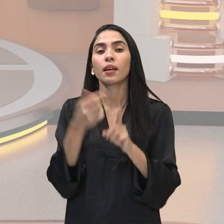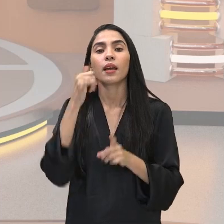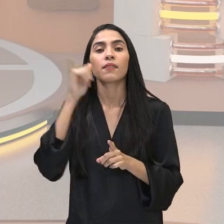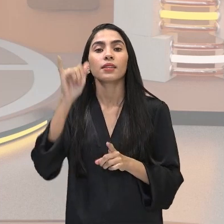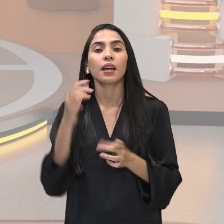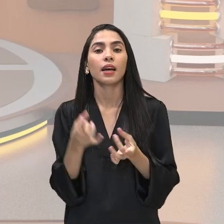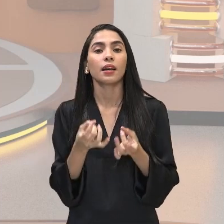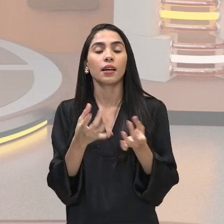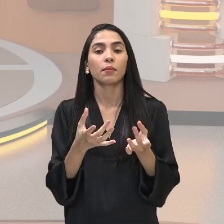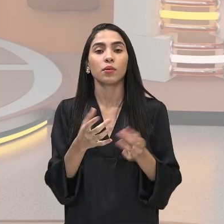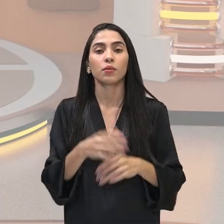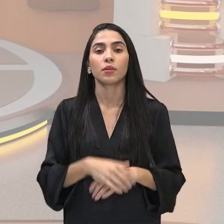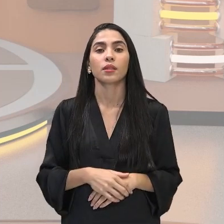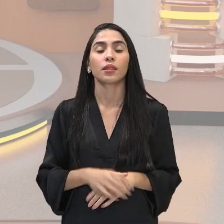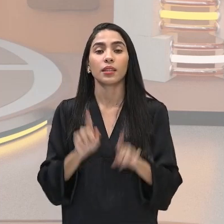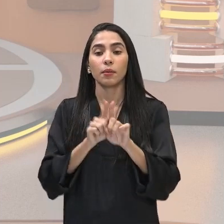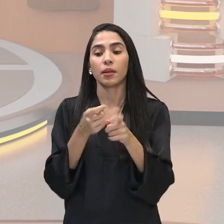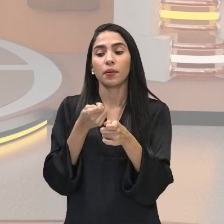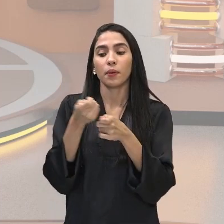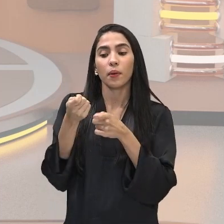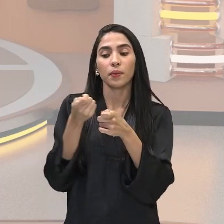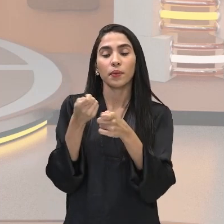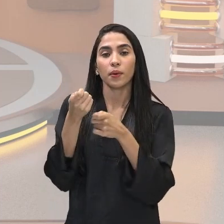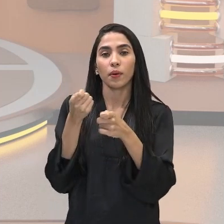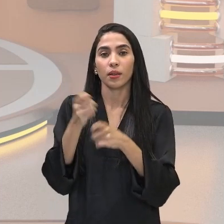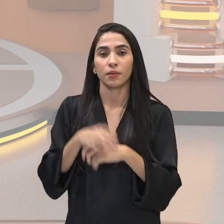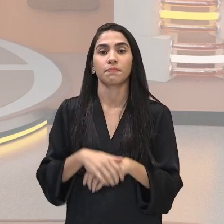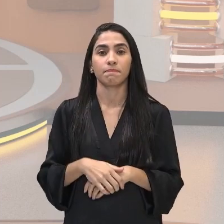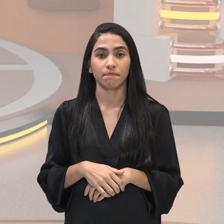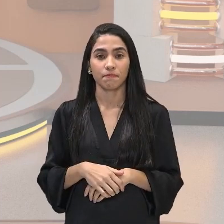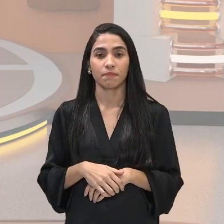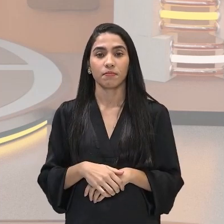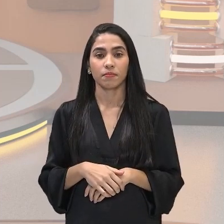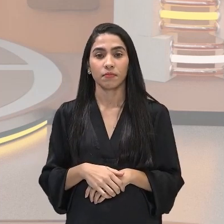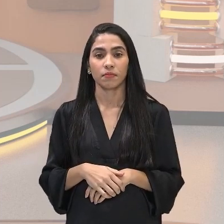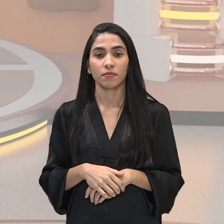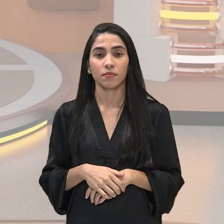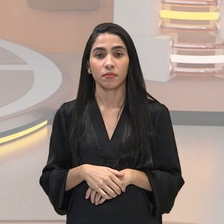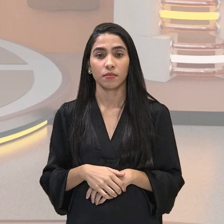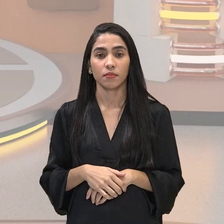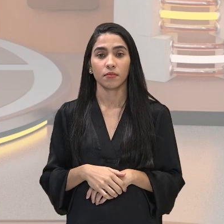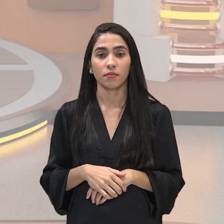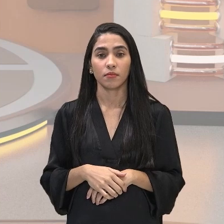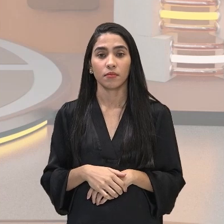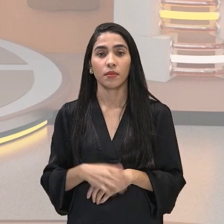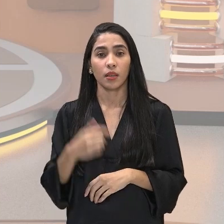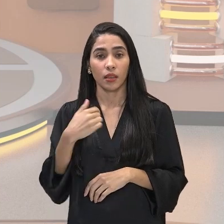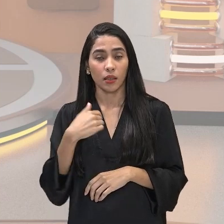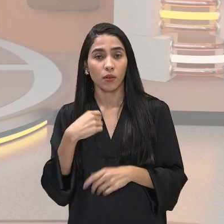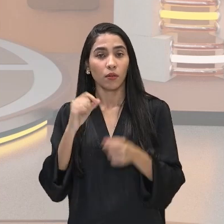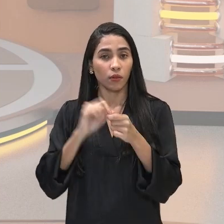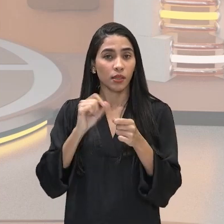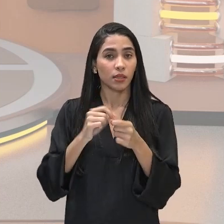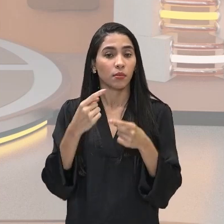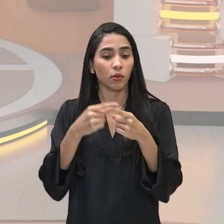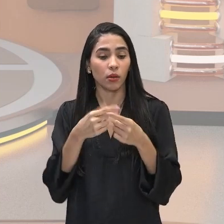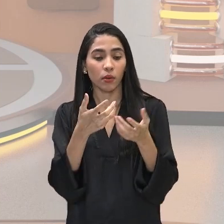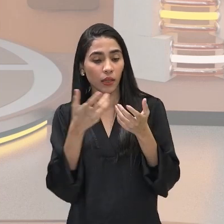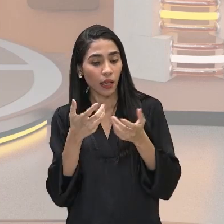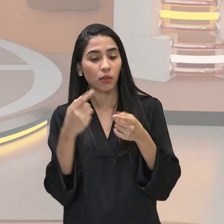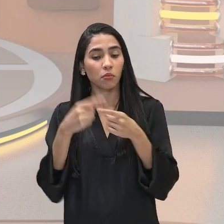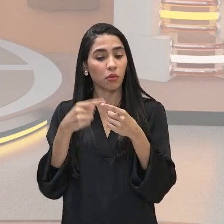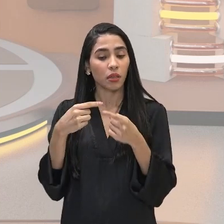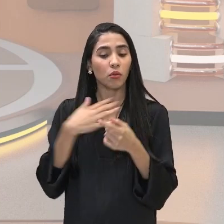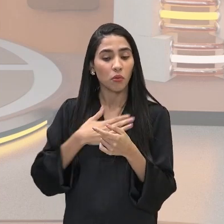deixarmos que nos manipulem, tá certo? Então, eu vou fazer porque eu quero, porque eu gosto, porque talvez